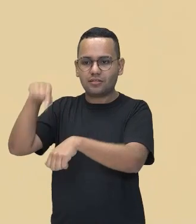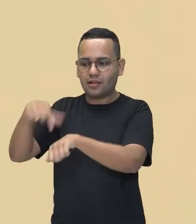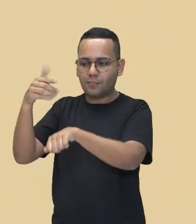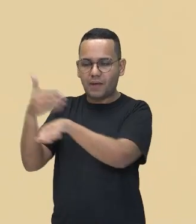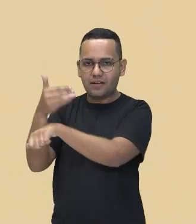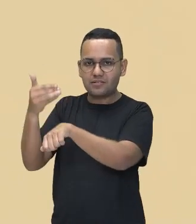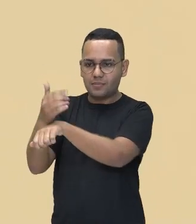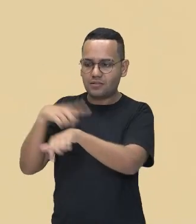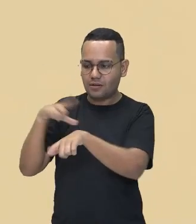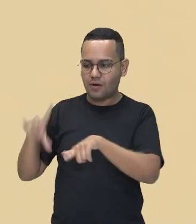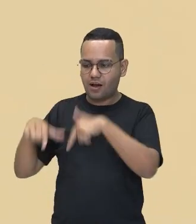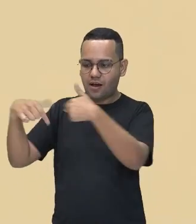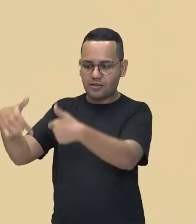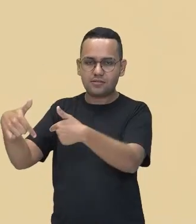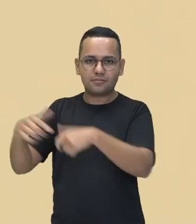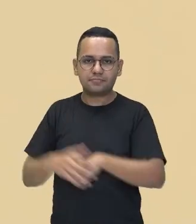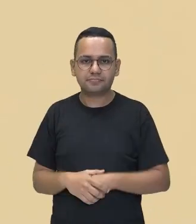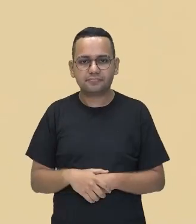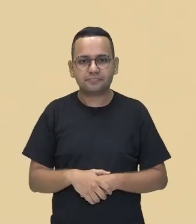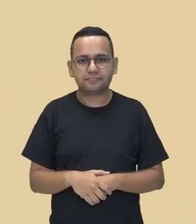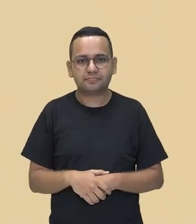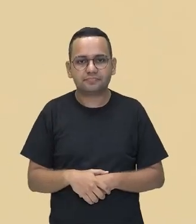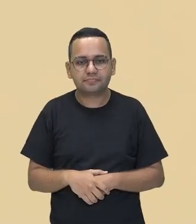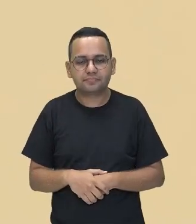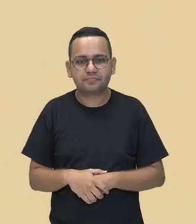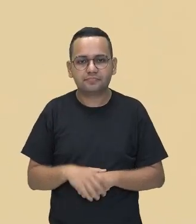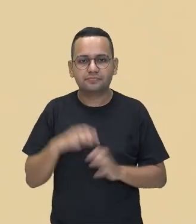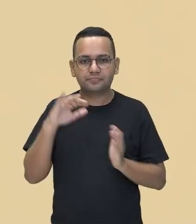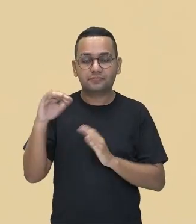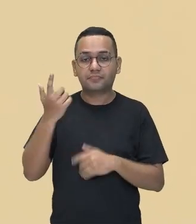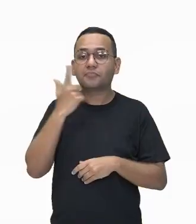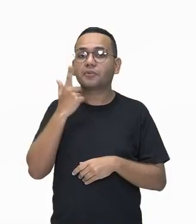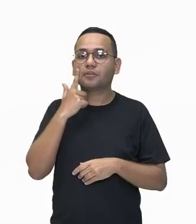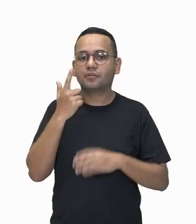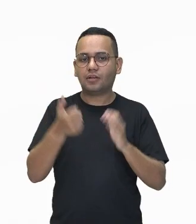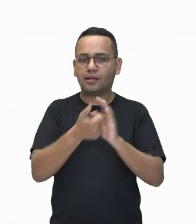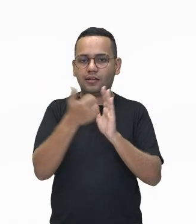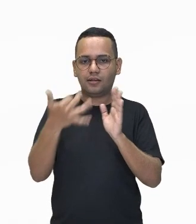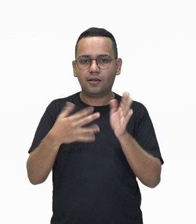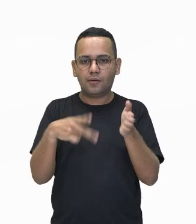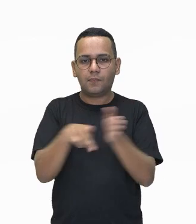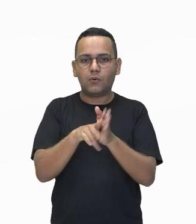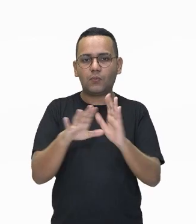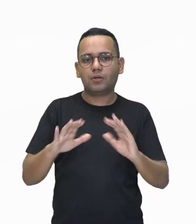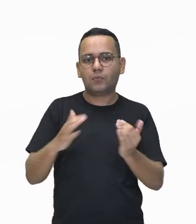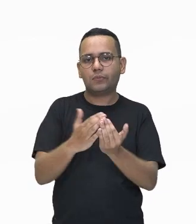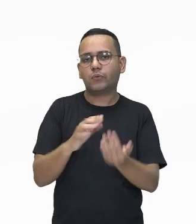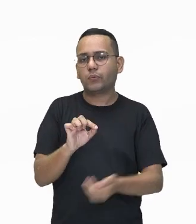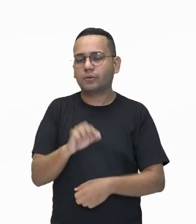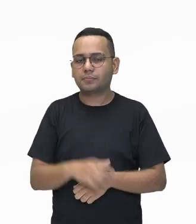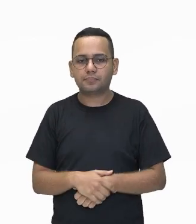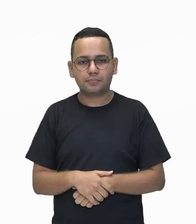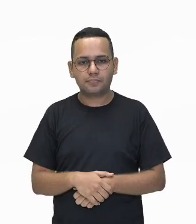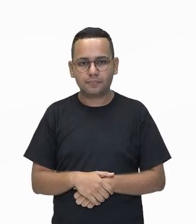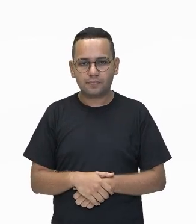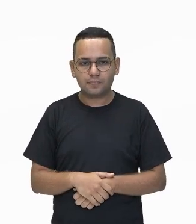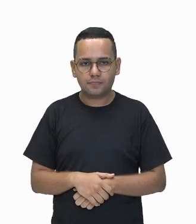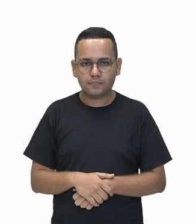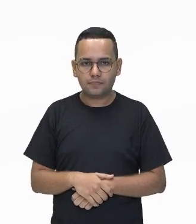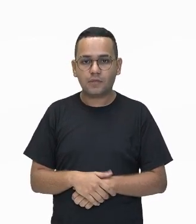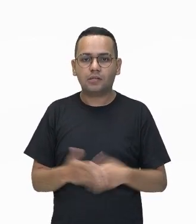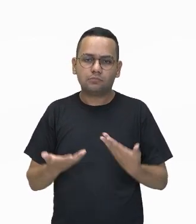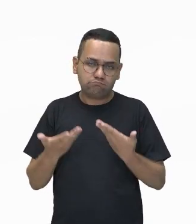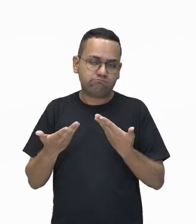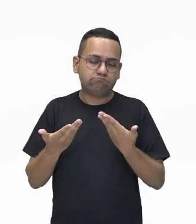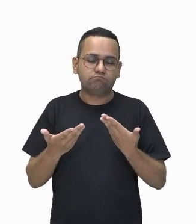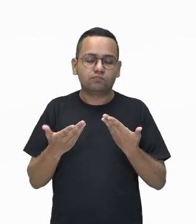tá? Então olha aí, acompanha comigo o que caracteriza então uma comunidade. Em seu meio, em seu modelo